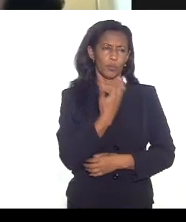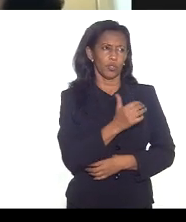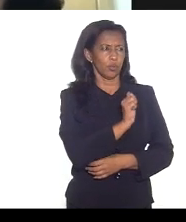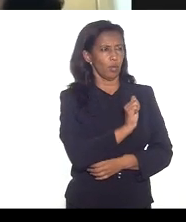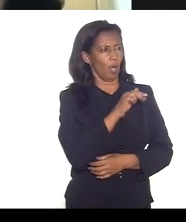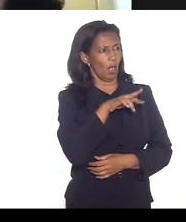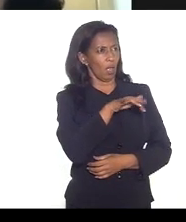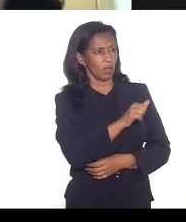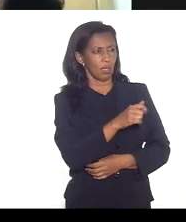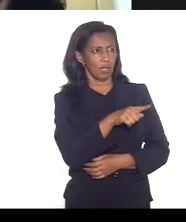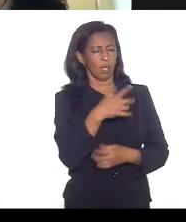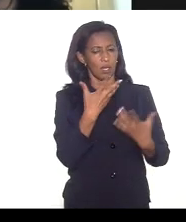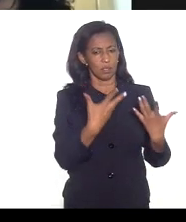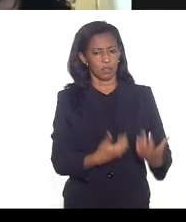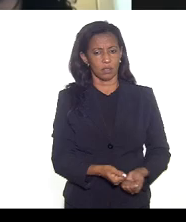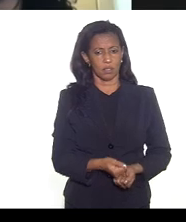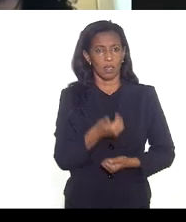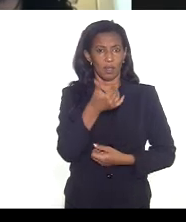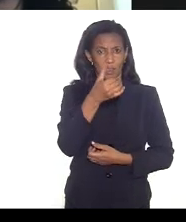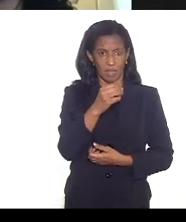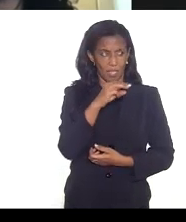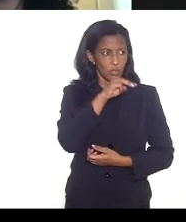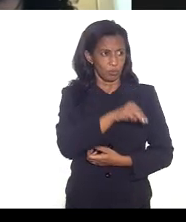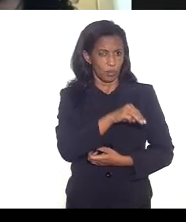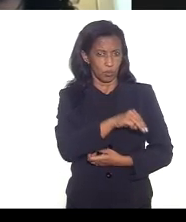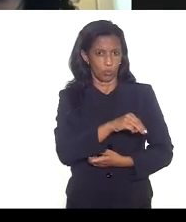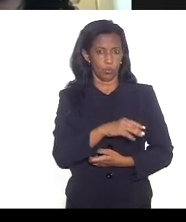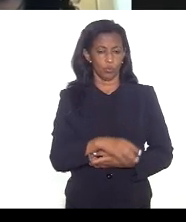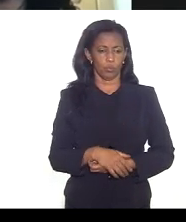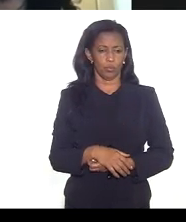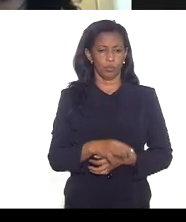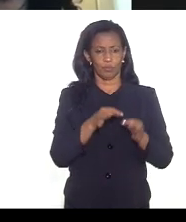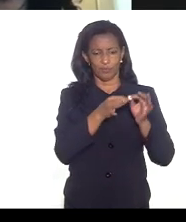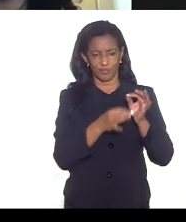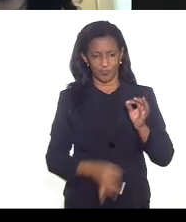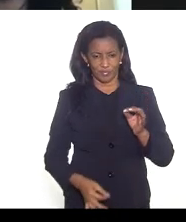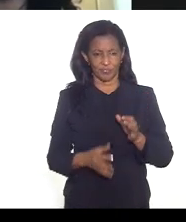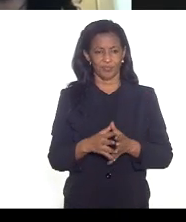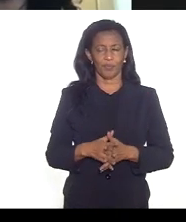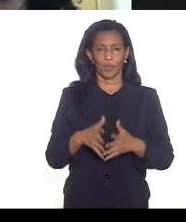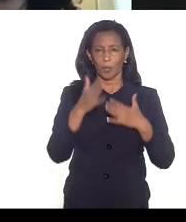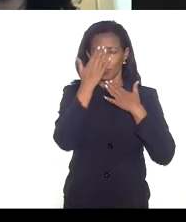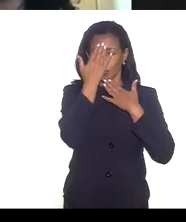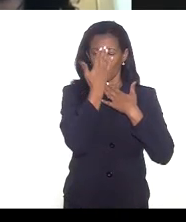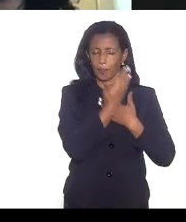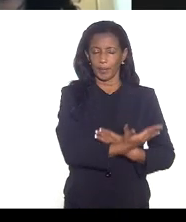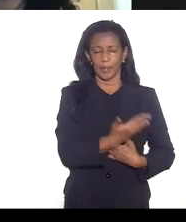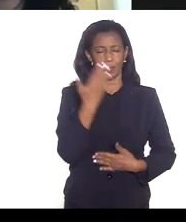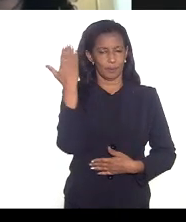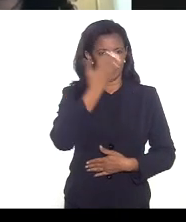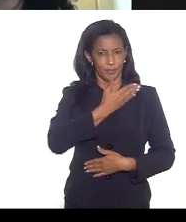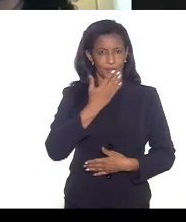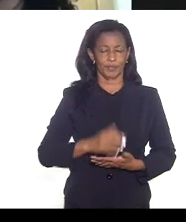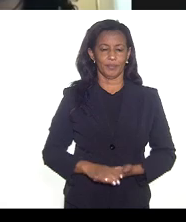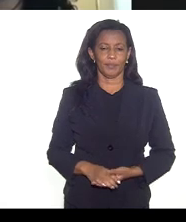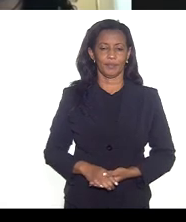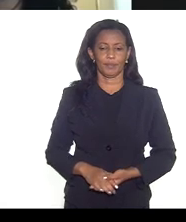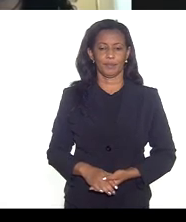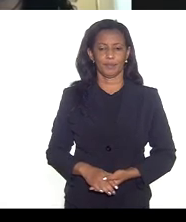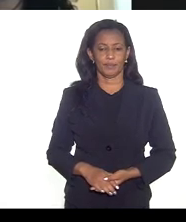doutora Adega conceder a senhora 10 minutos para sua apresentação Muito obrigado pela sua presença